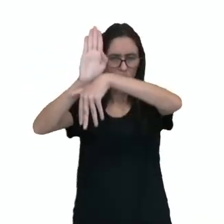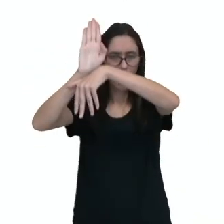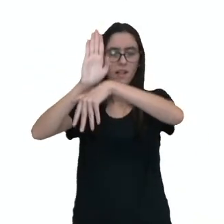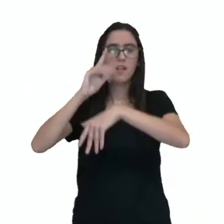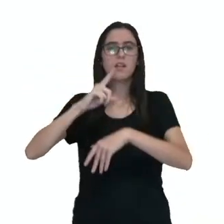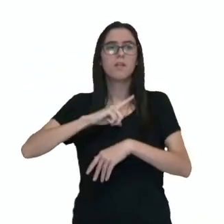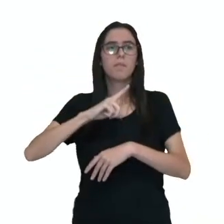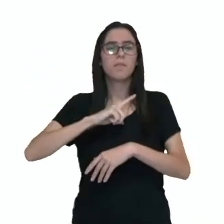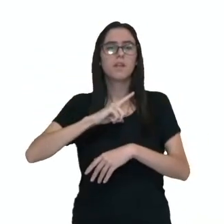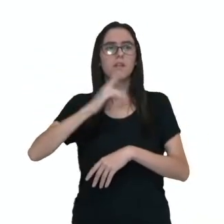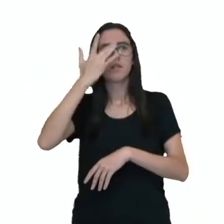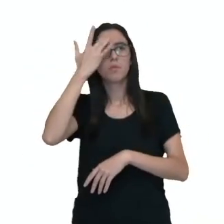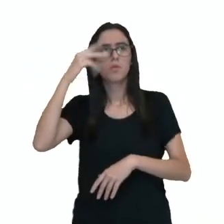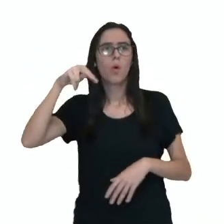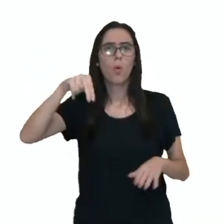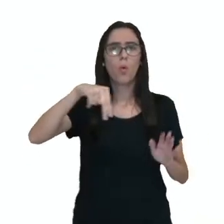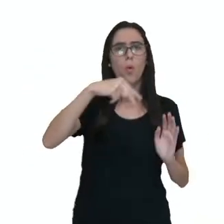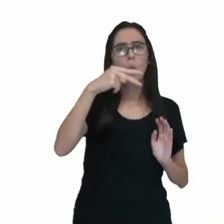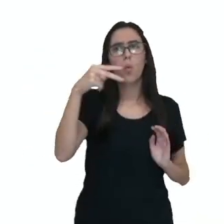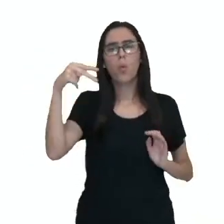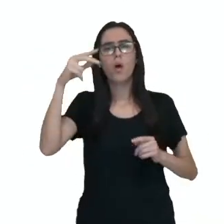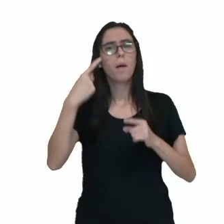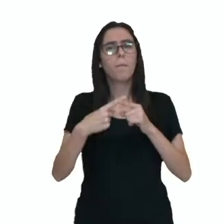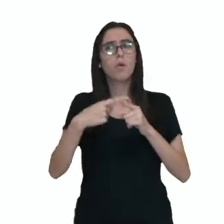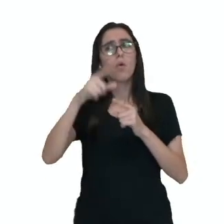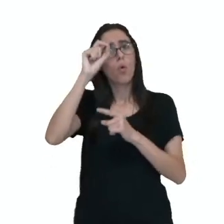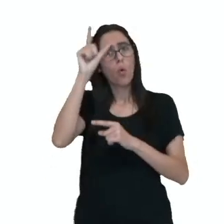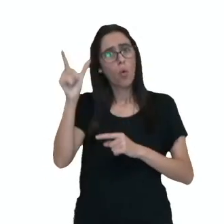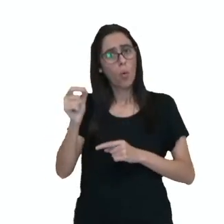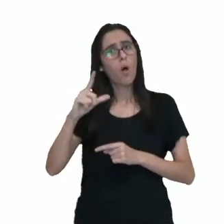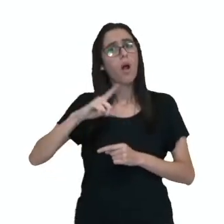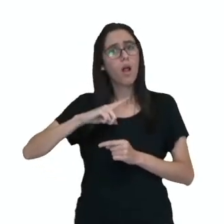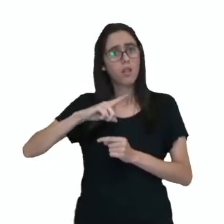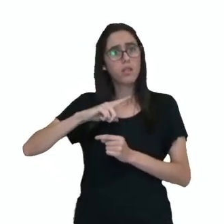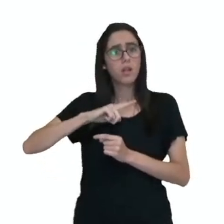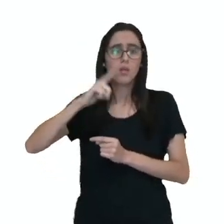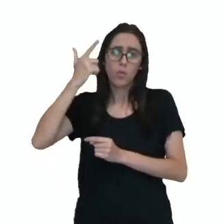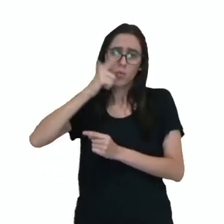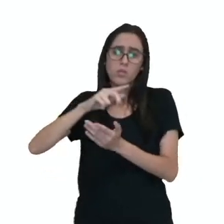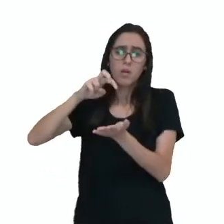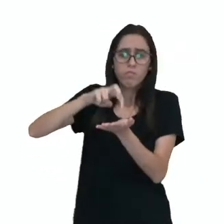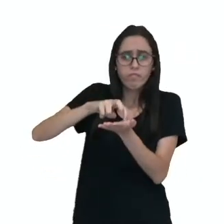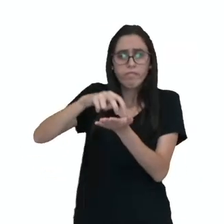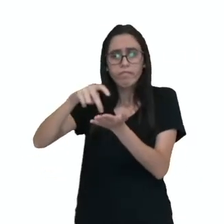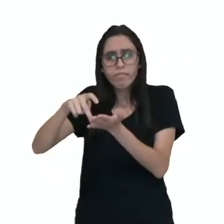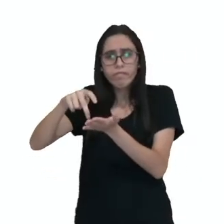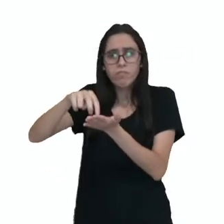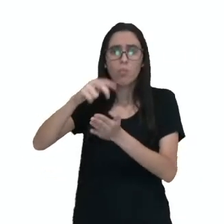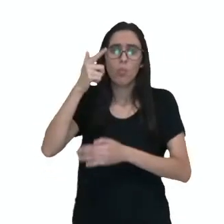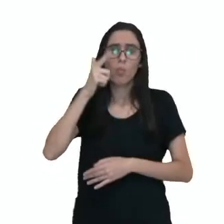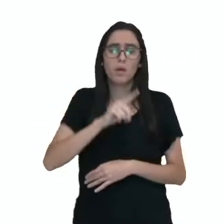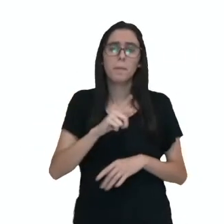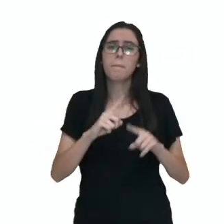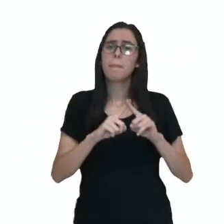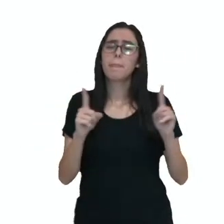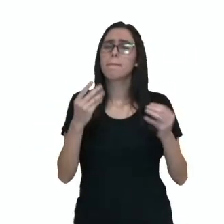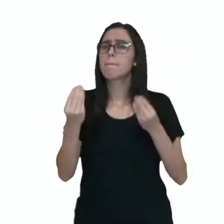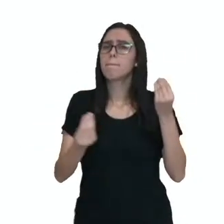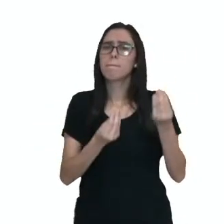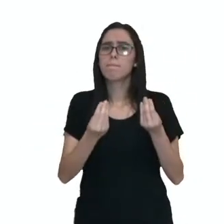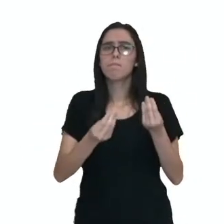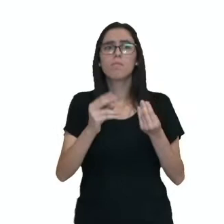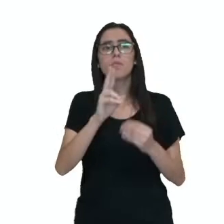Eu vejo que aqui na Lua a gravidade é bem menor e eu tenho um efeito bem mais incisivo. Isso acontece por causa de um fenômeno chamado